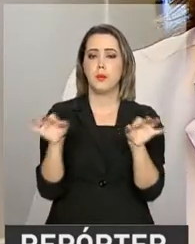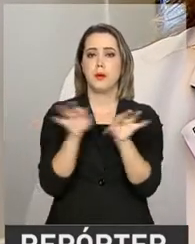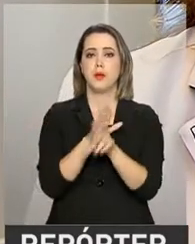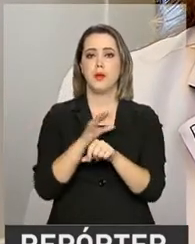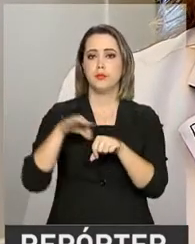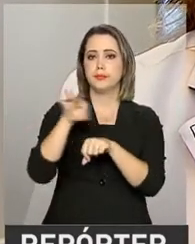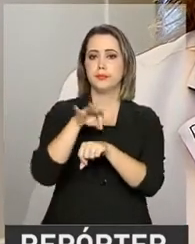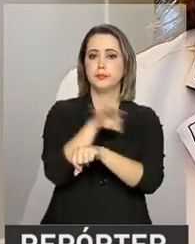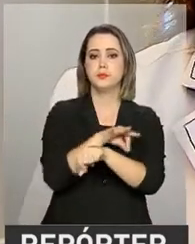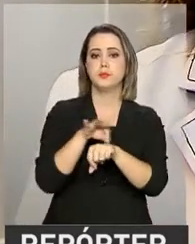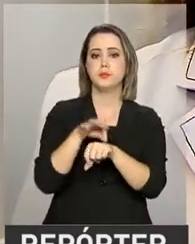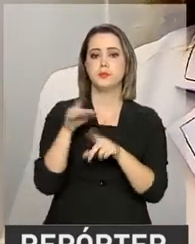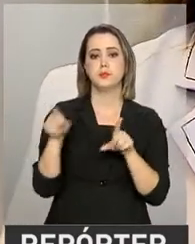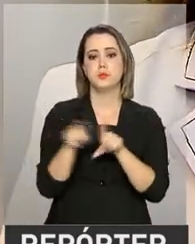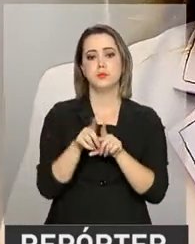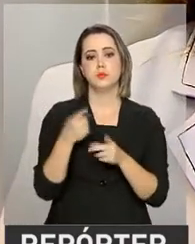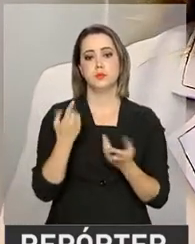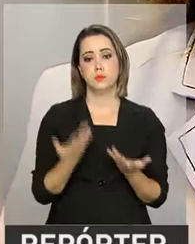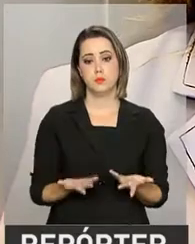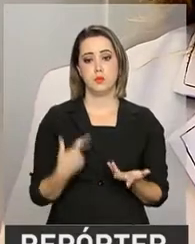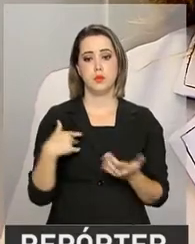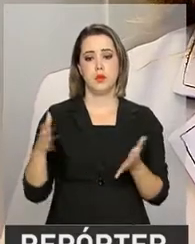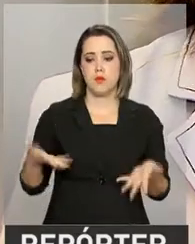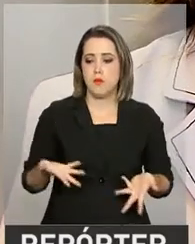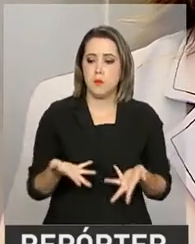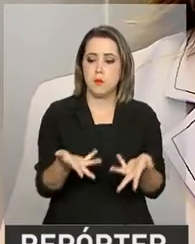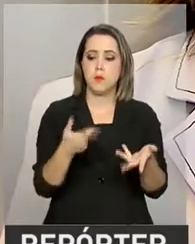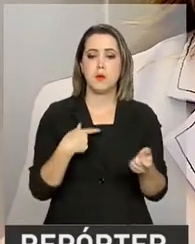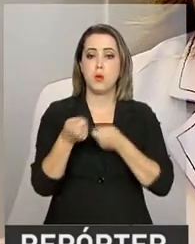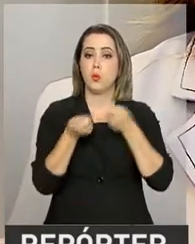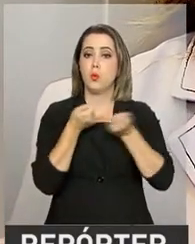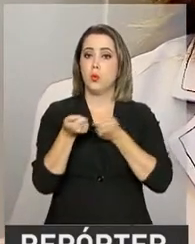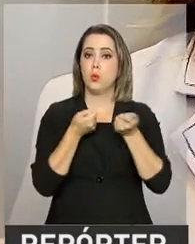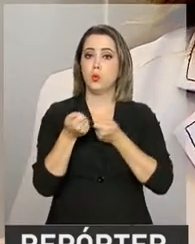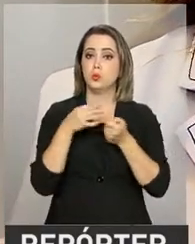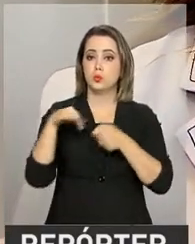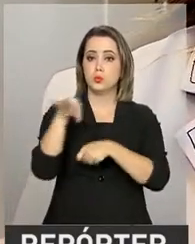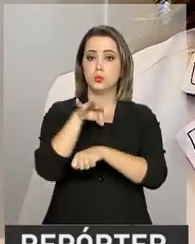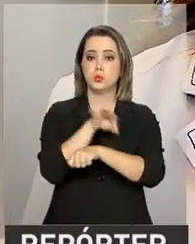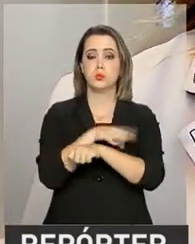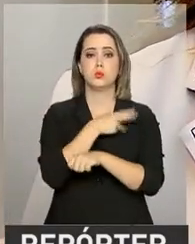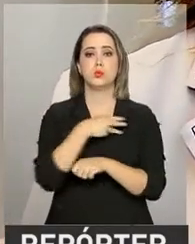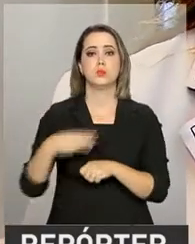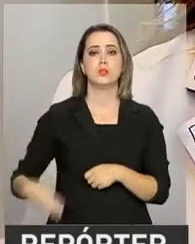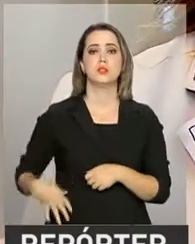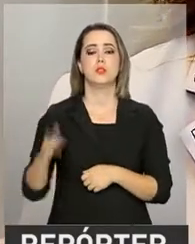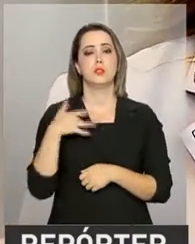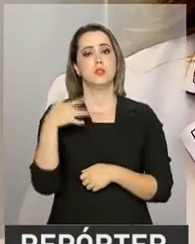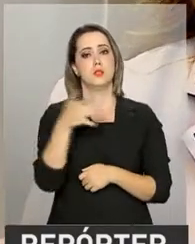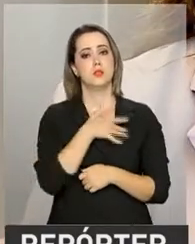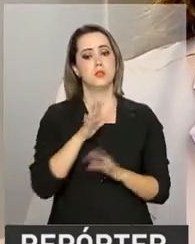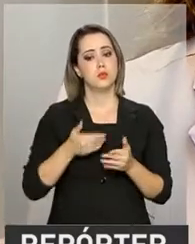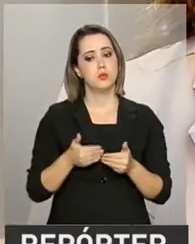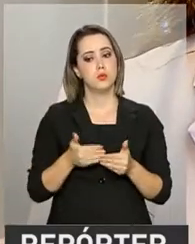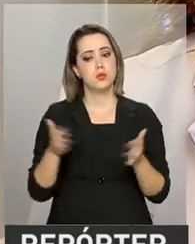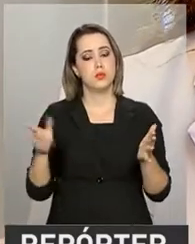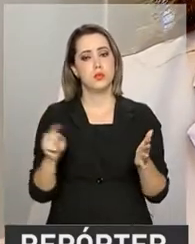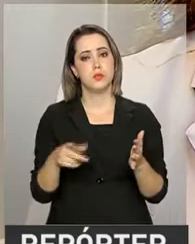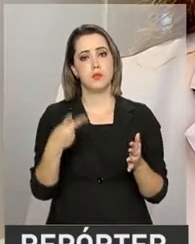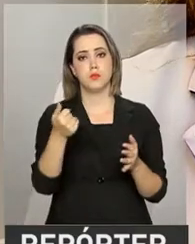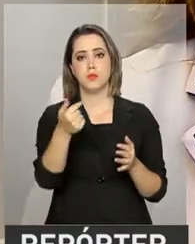aedes aegypti e para intensificar o controle do mosquito o ministério da saúde vai ampliar em